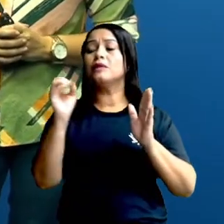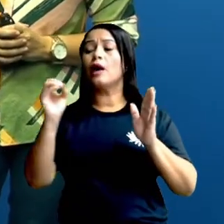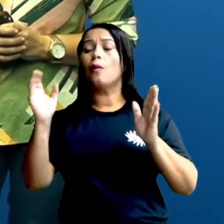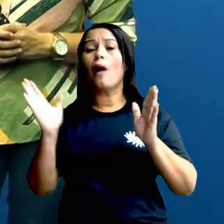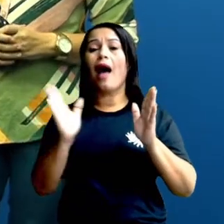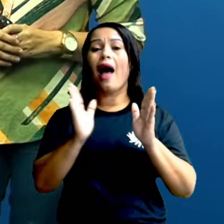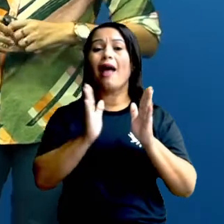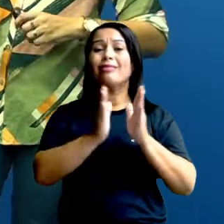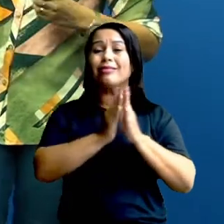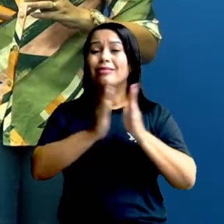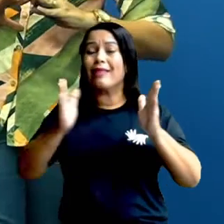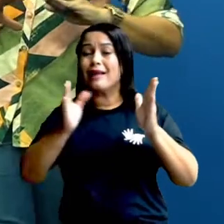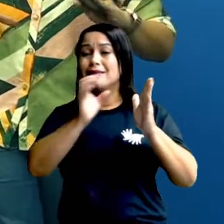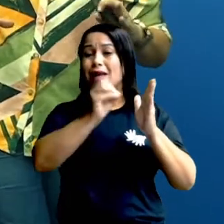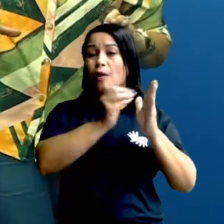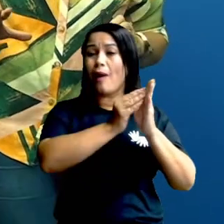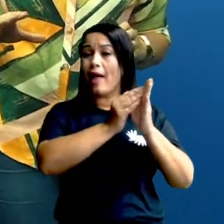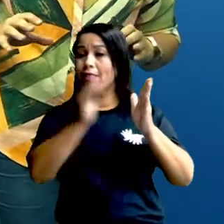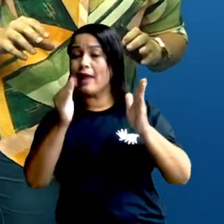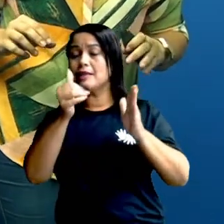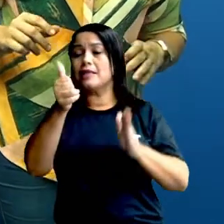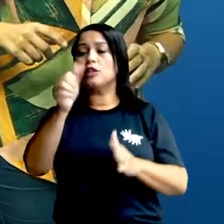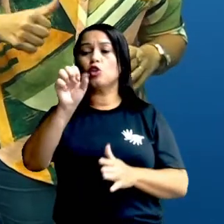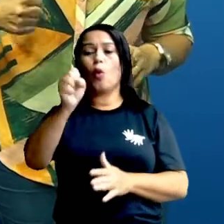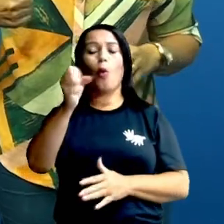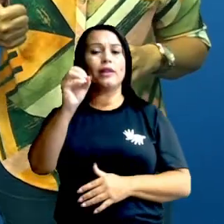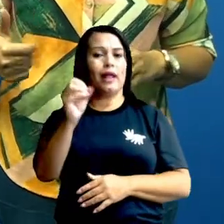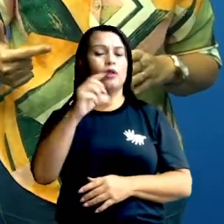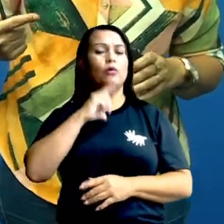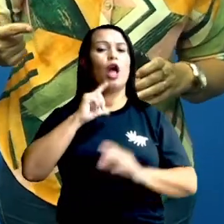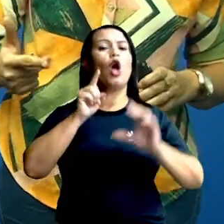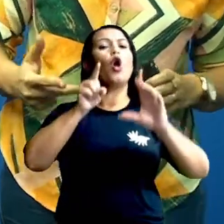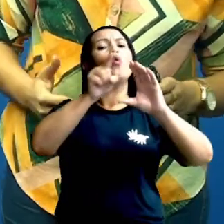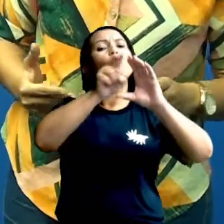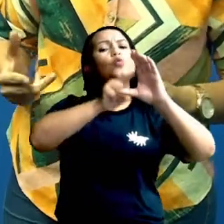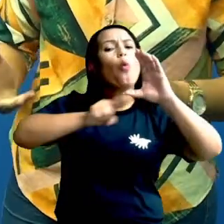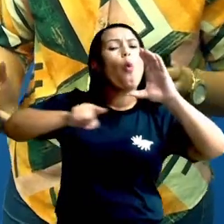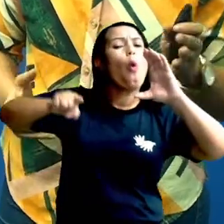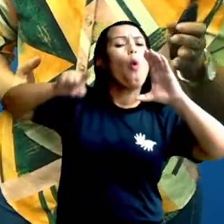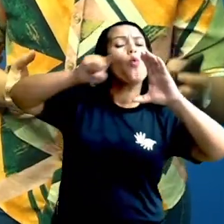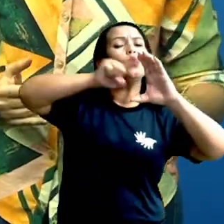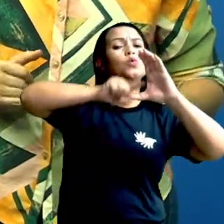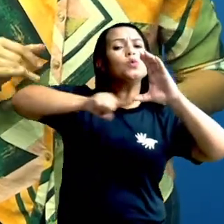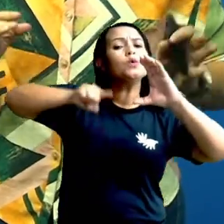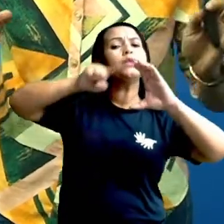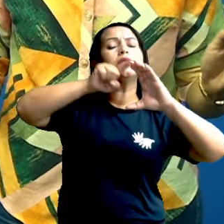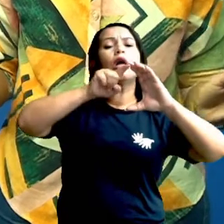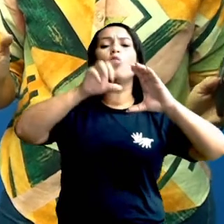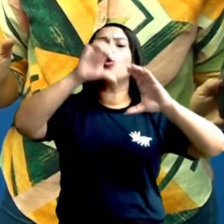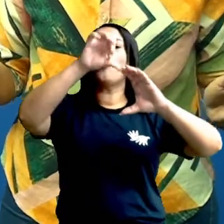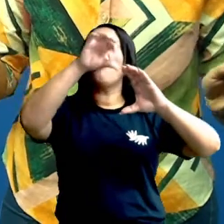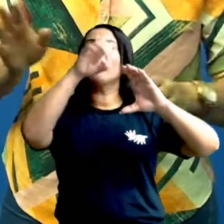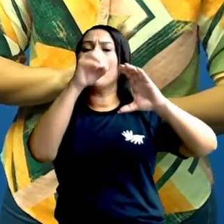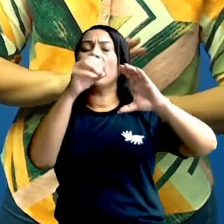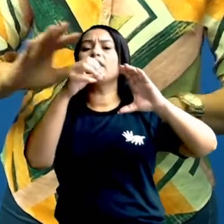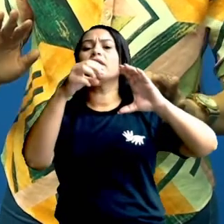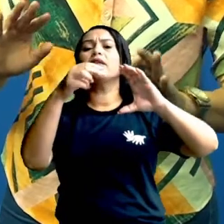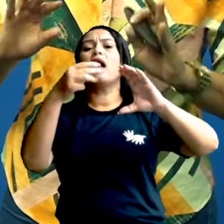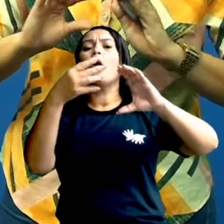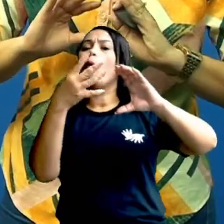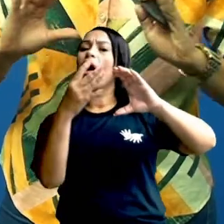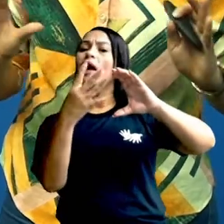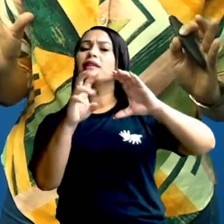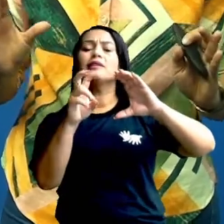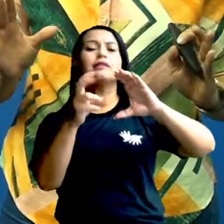180 tá então eu tenho todos os anos tem 90 40 45 3520